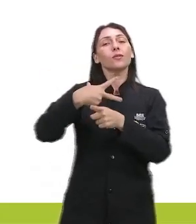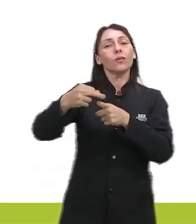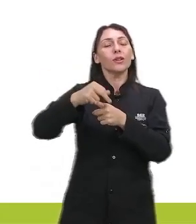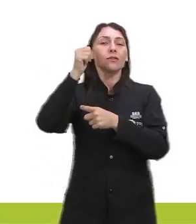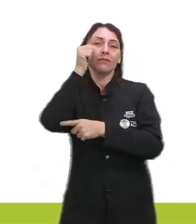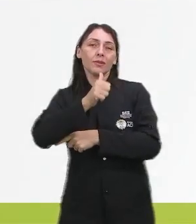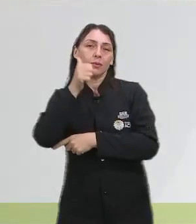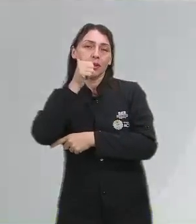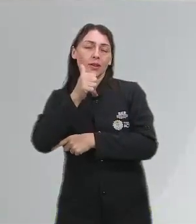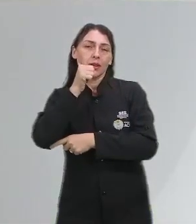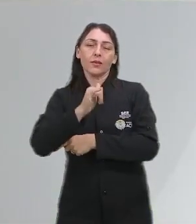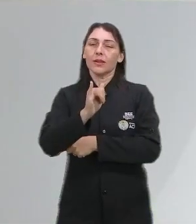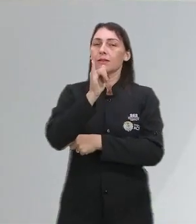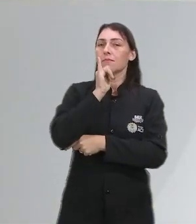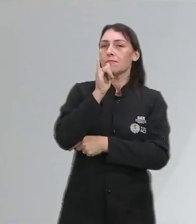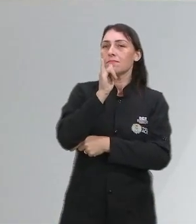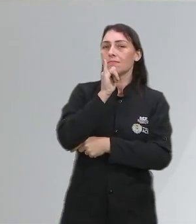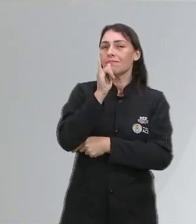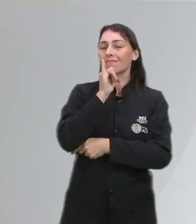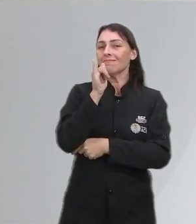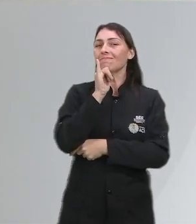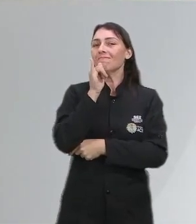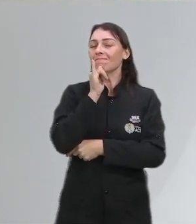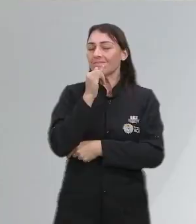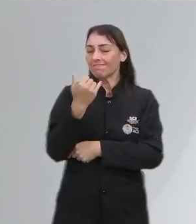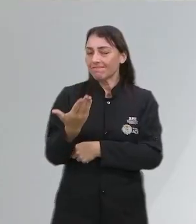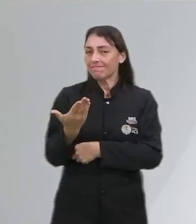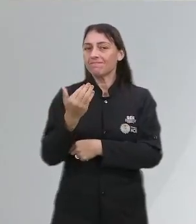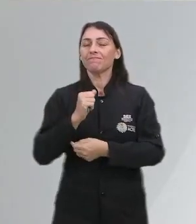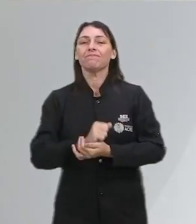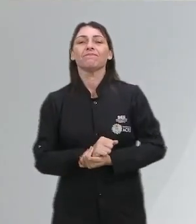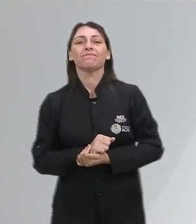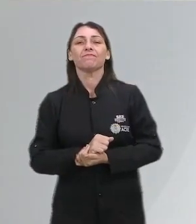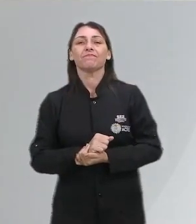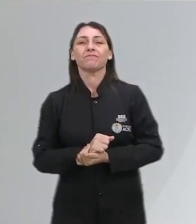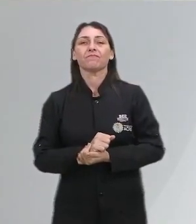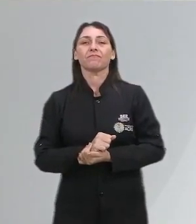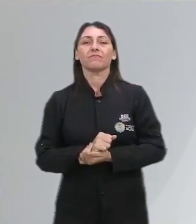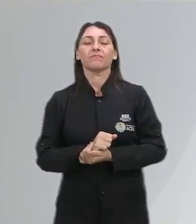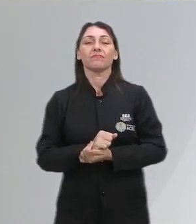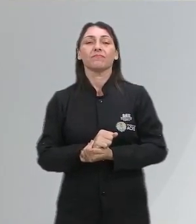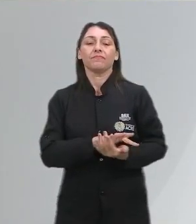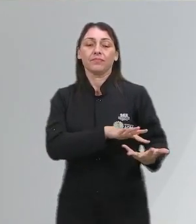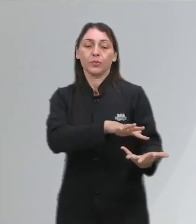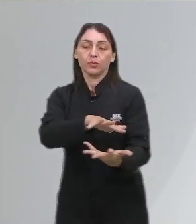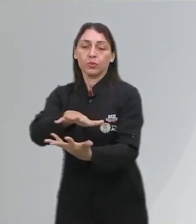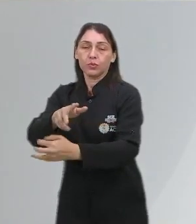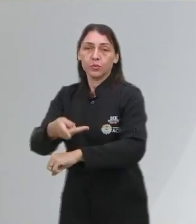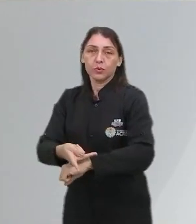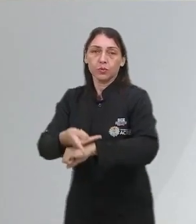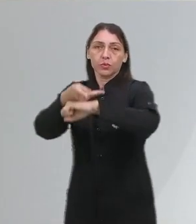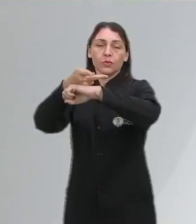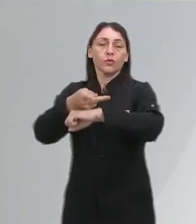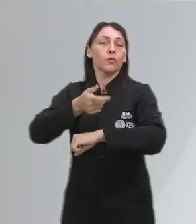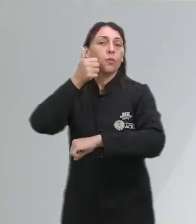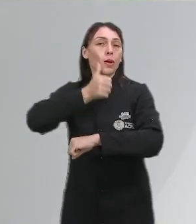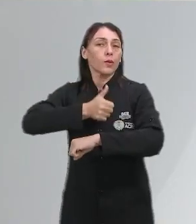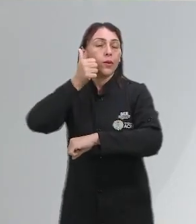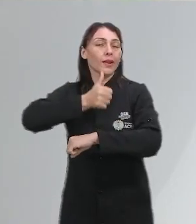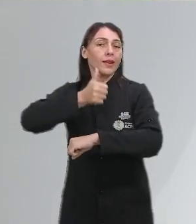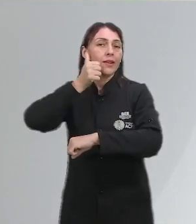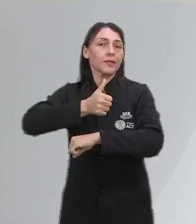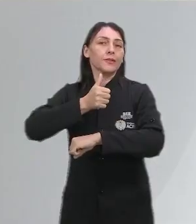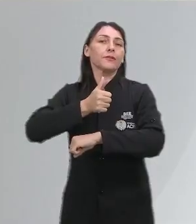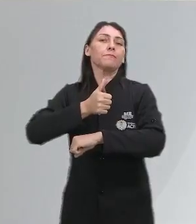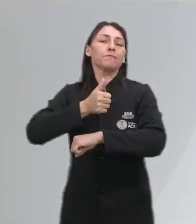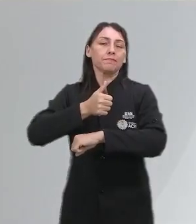femininas. Vou dar um exemplo muito tranquilo. A Copa Futebol Feminina, Copa de Futebol Feminina.